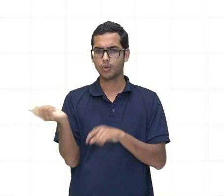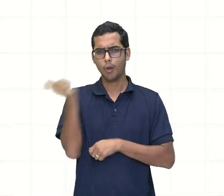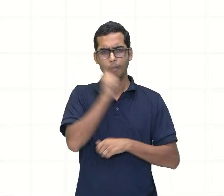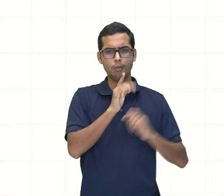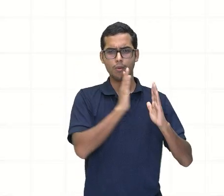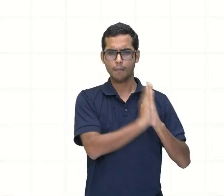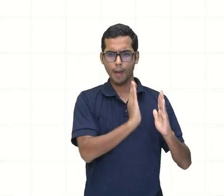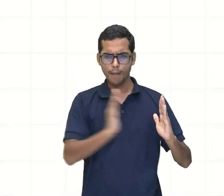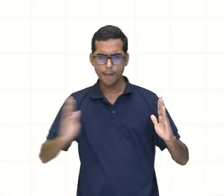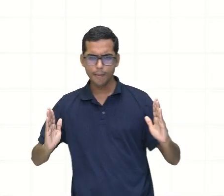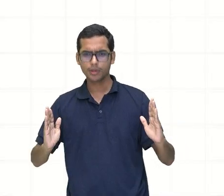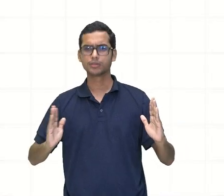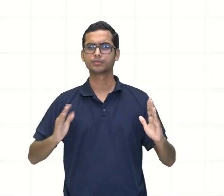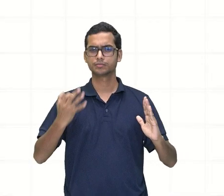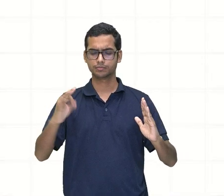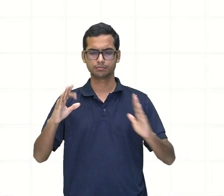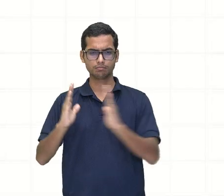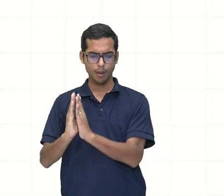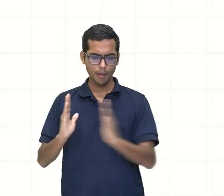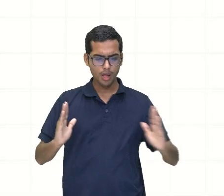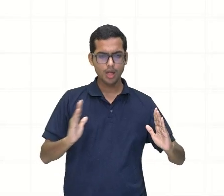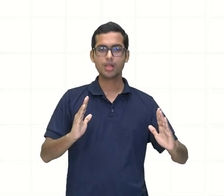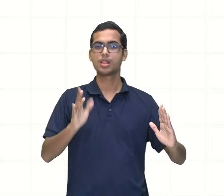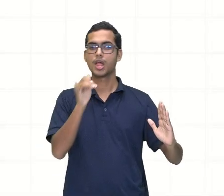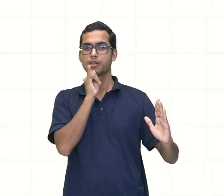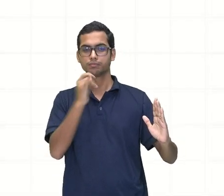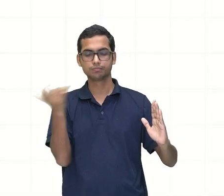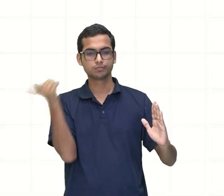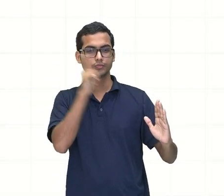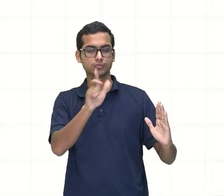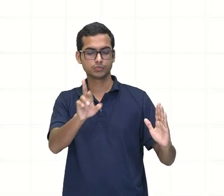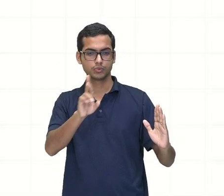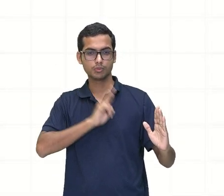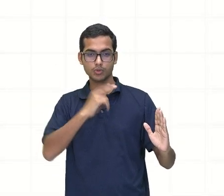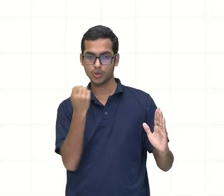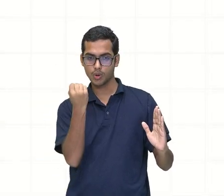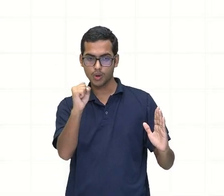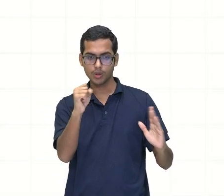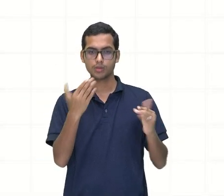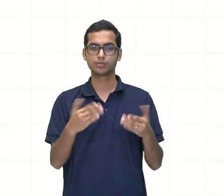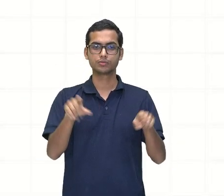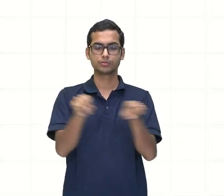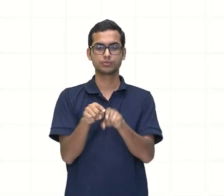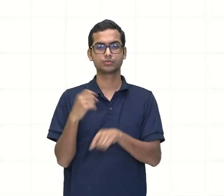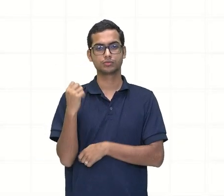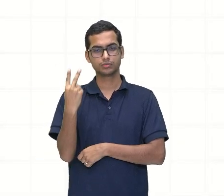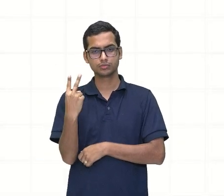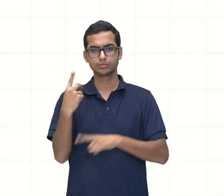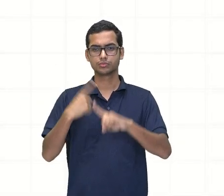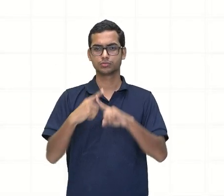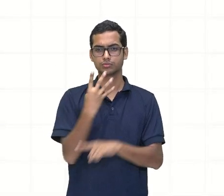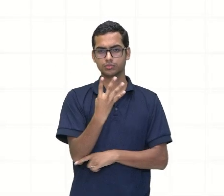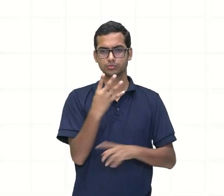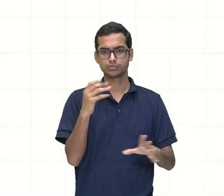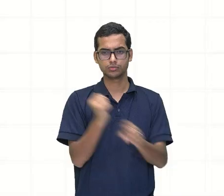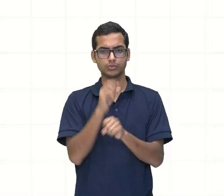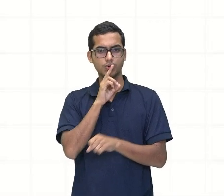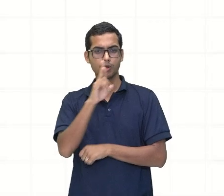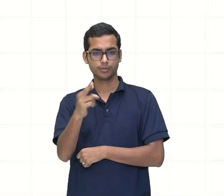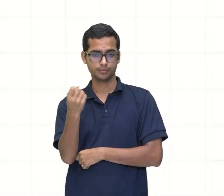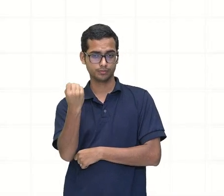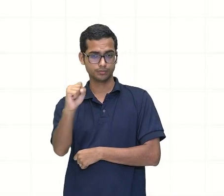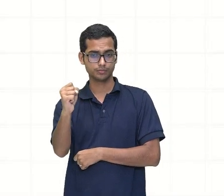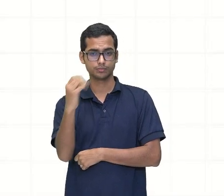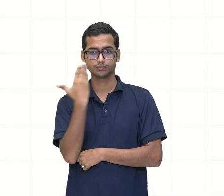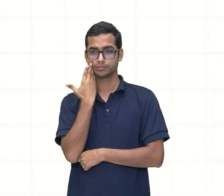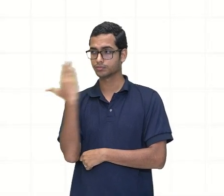diante. Para dar 8, vai ser o 2 vezes o 4. Tá bom? Então, é exatamente o que a